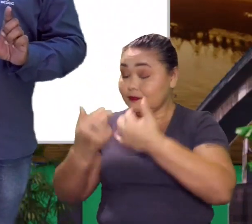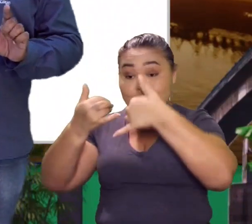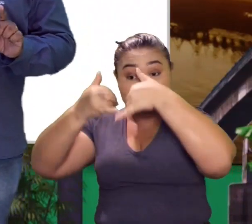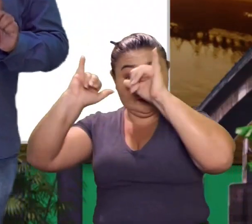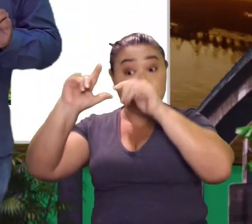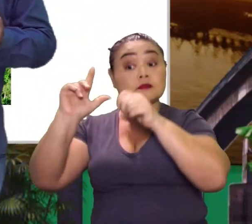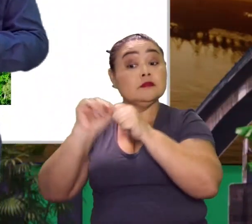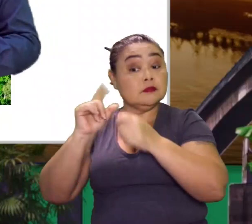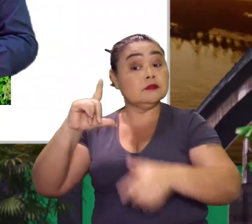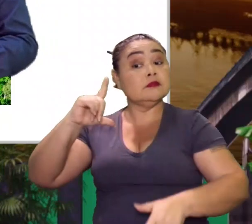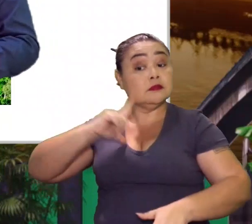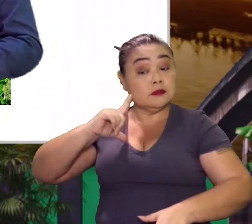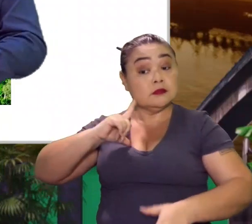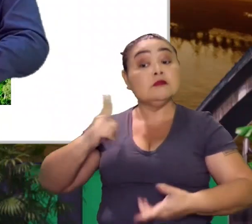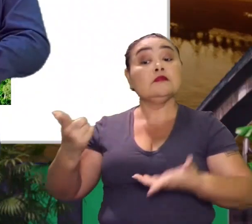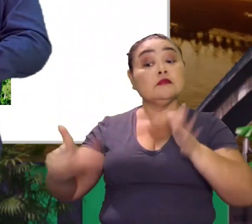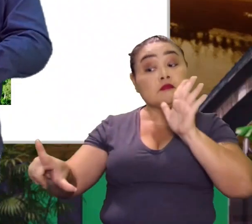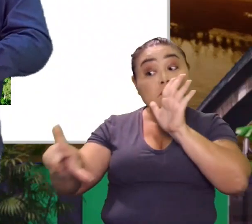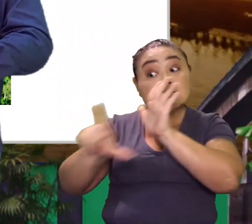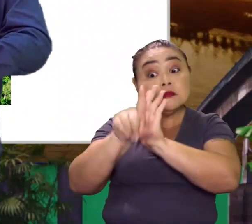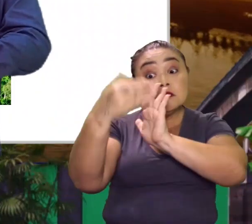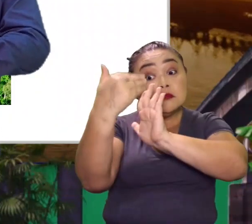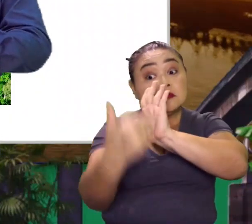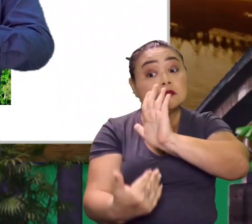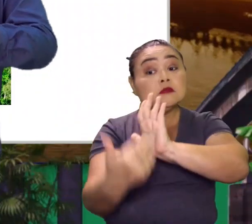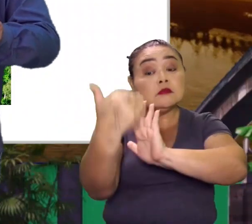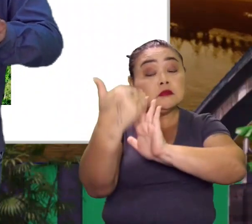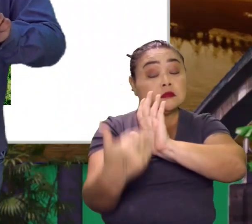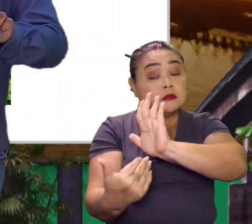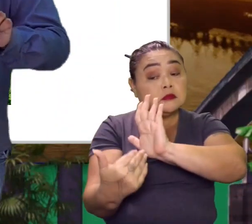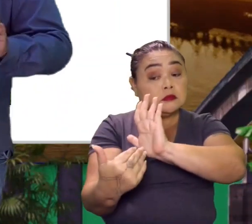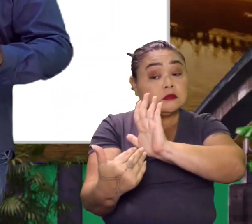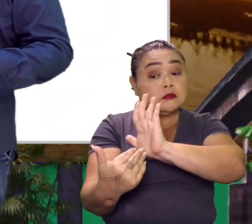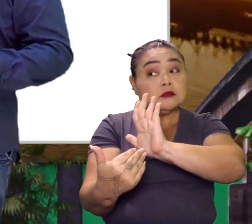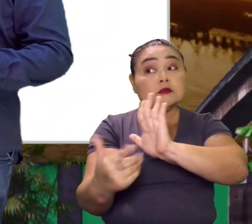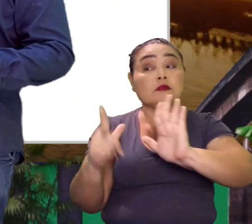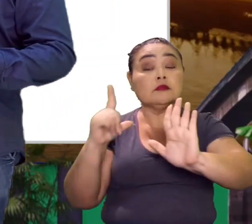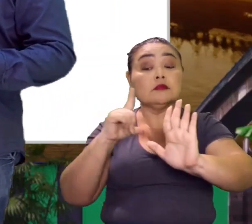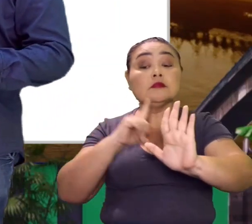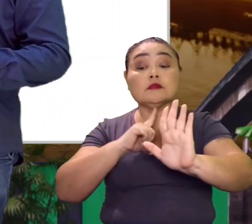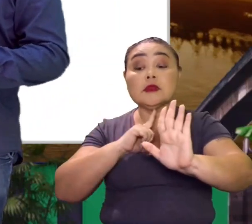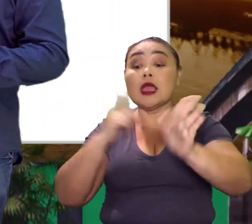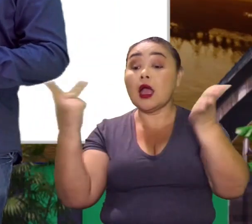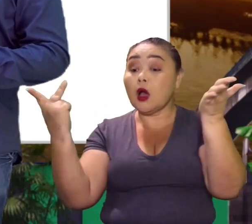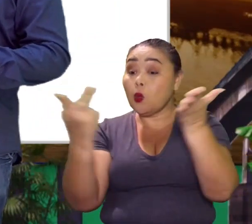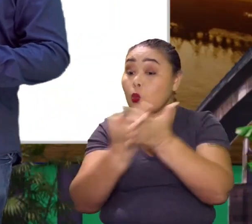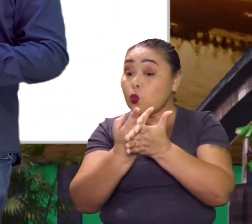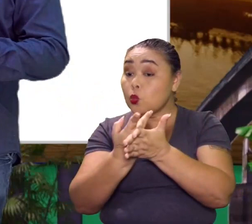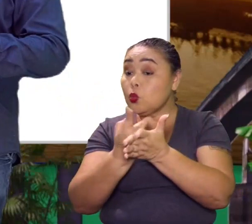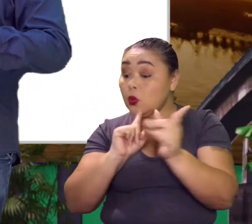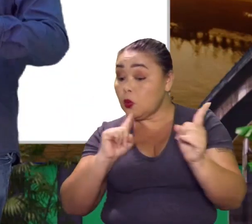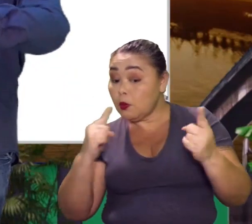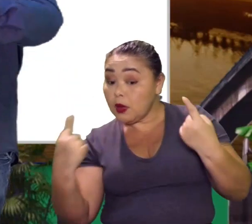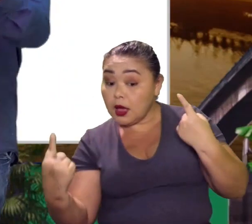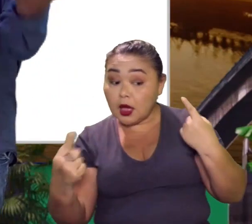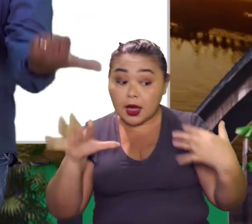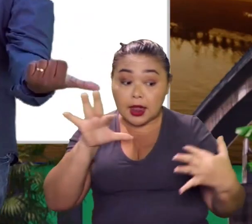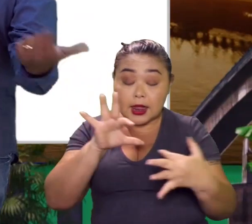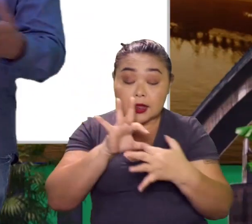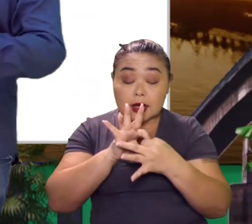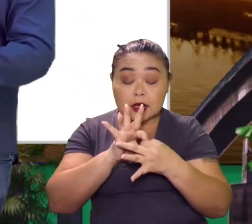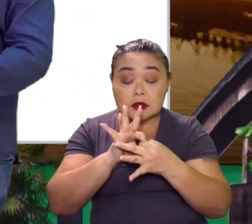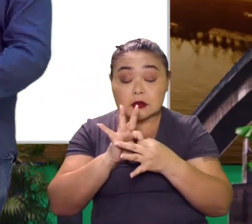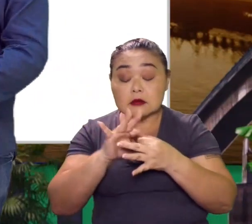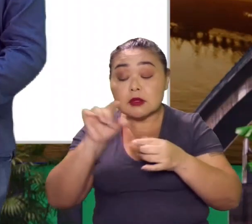legislação para que ocorra também o reflorestamento, que é um fato ligado